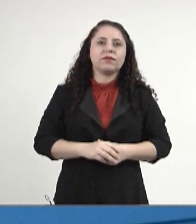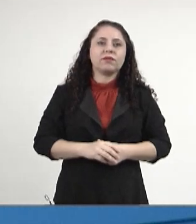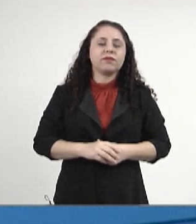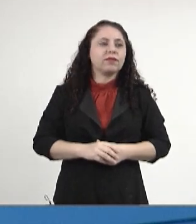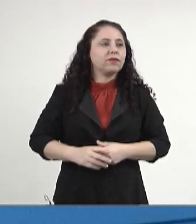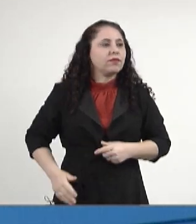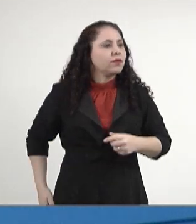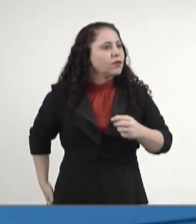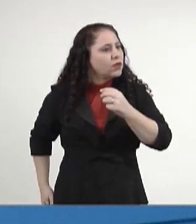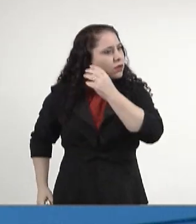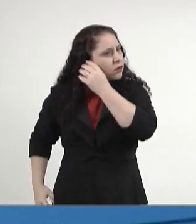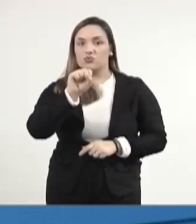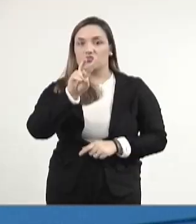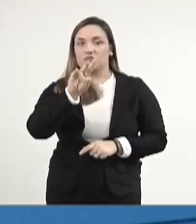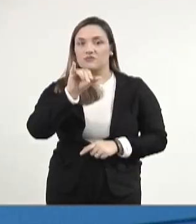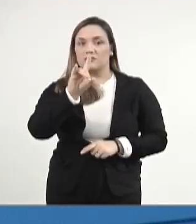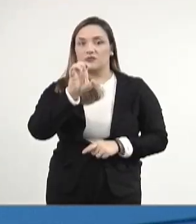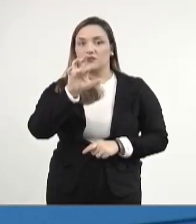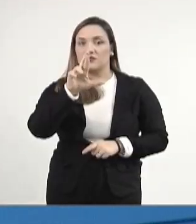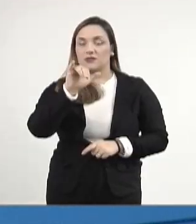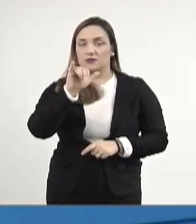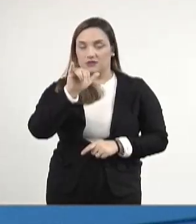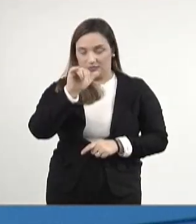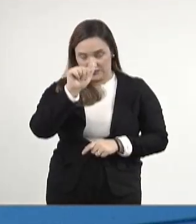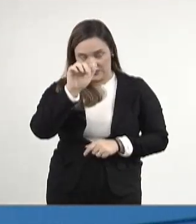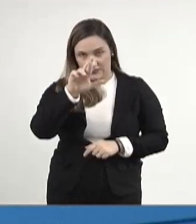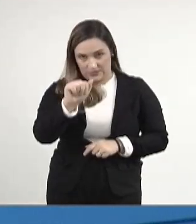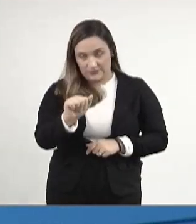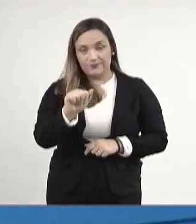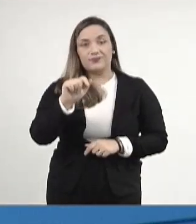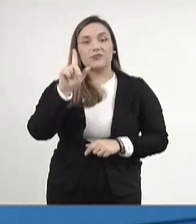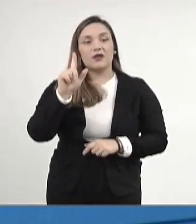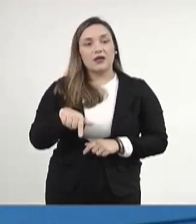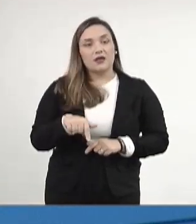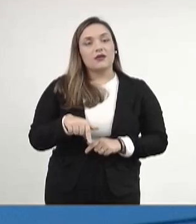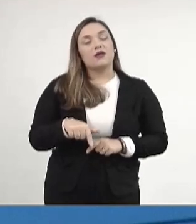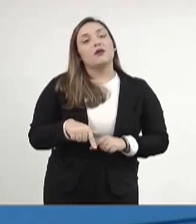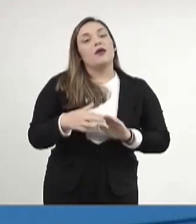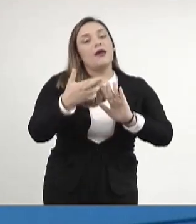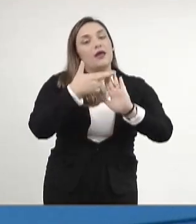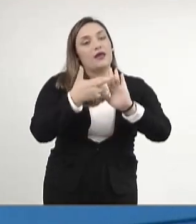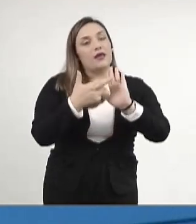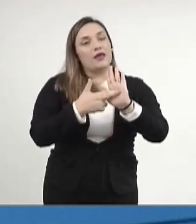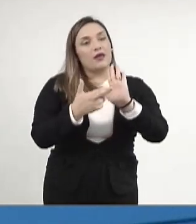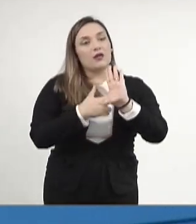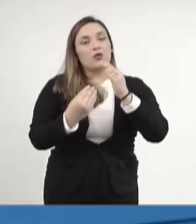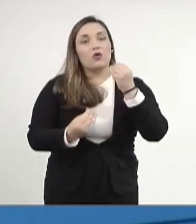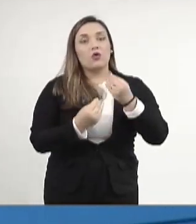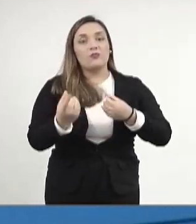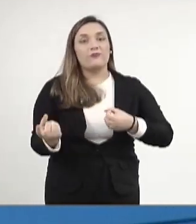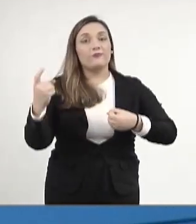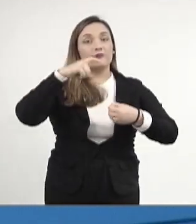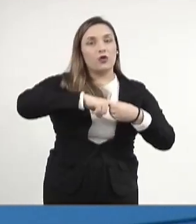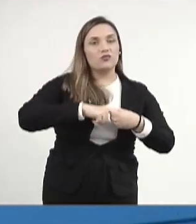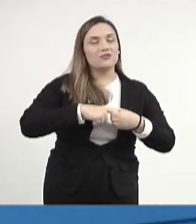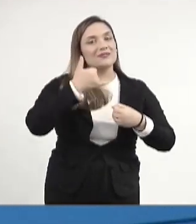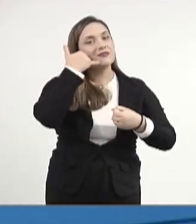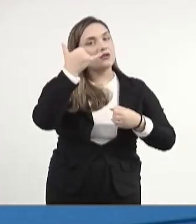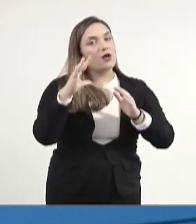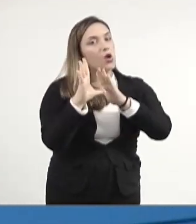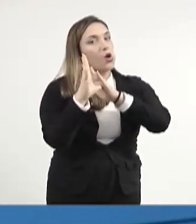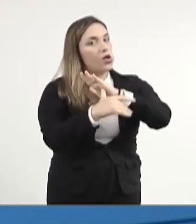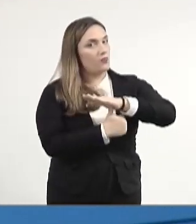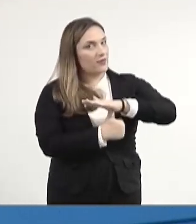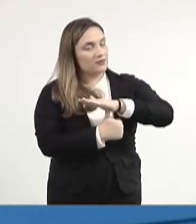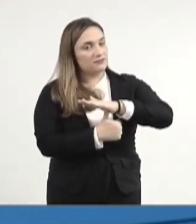Solicitando estudos visando a adesão ao Protocolo Nacional de Recuperação de Celulares, entre